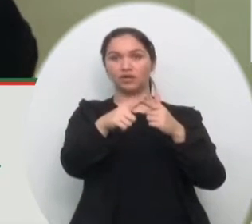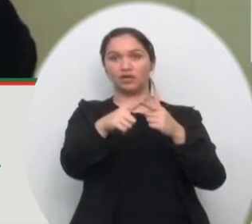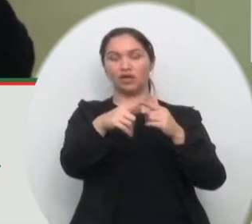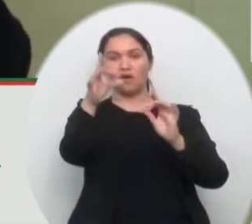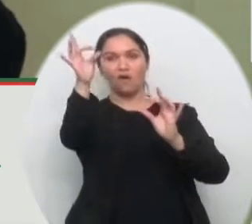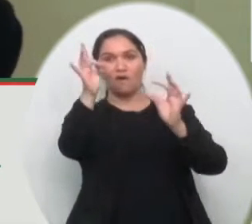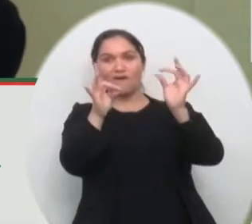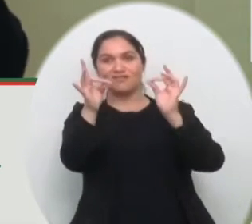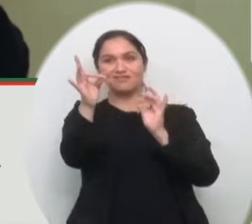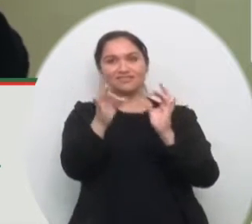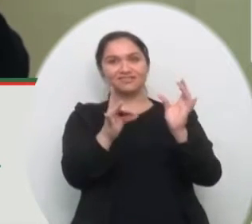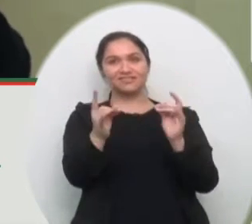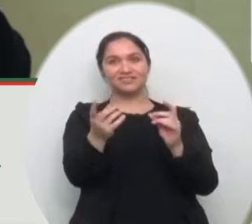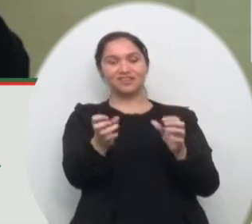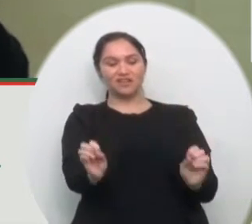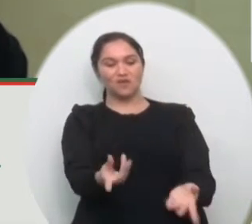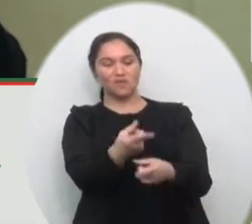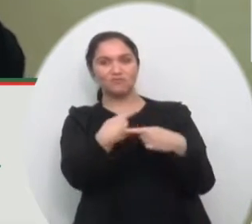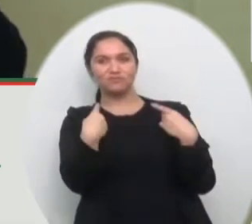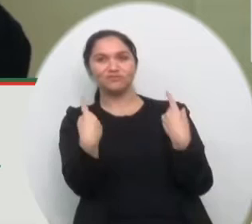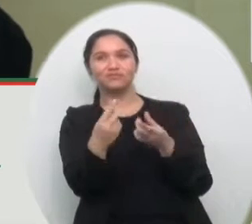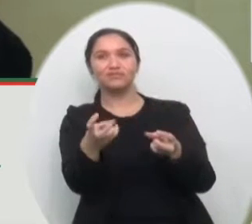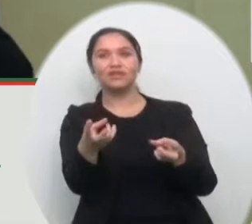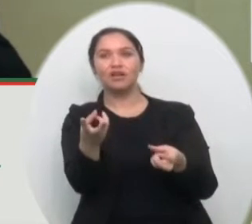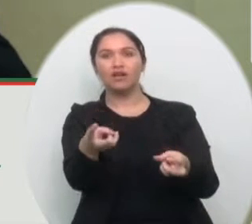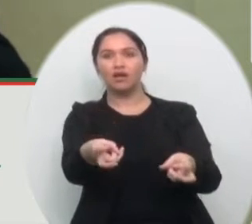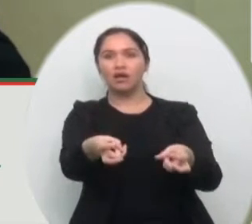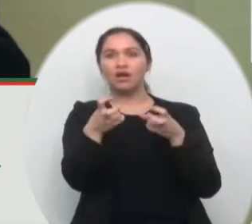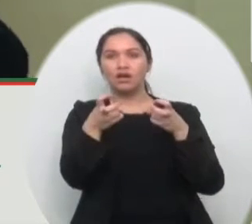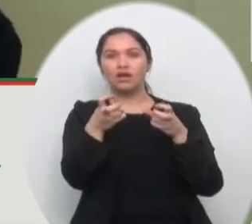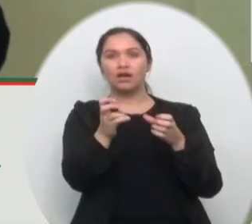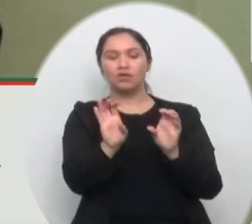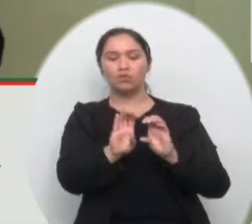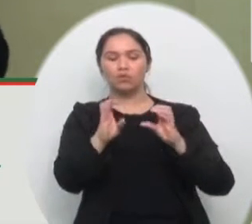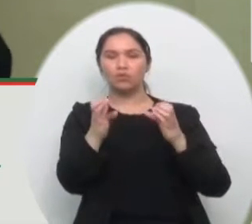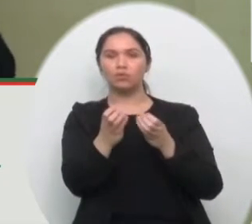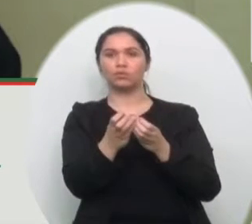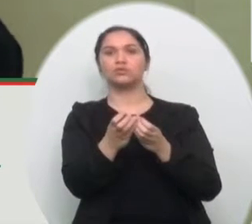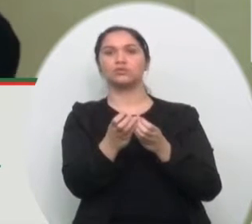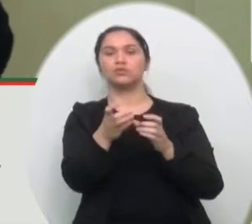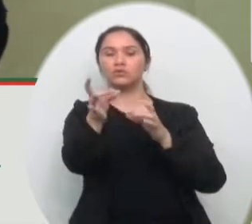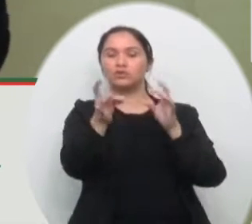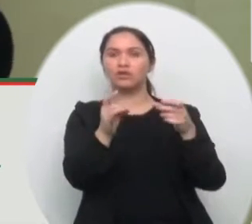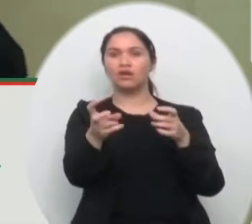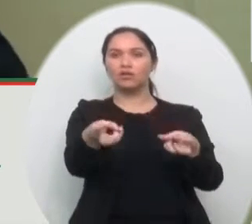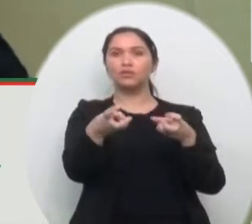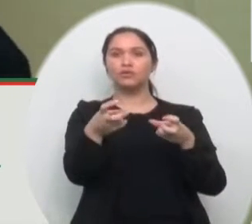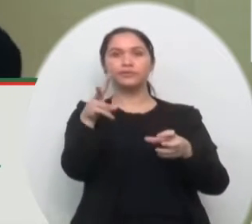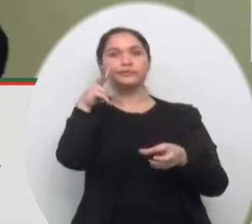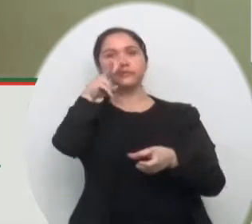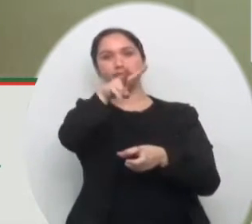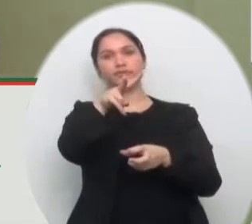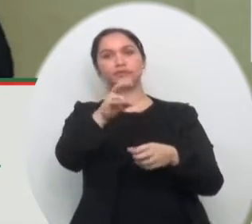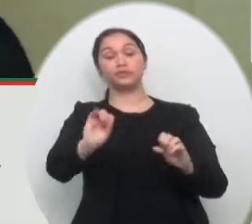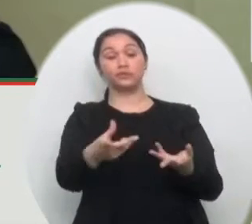uma comunidade ou as comunidades organizadas, a gente vê força. E quando se tem organização, se tem força, consegue se resolver.